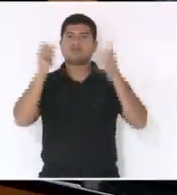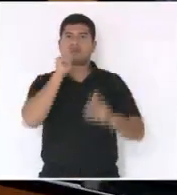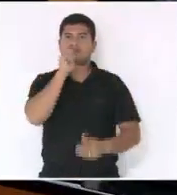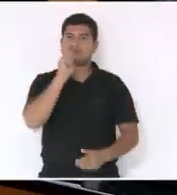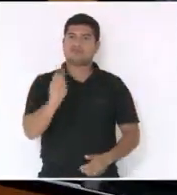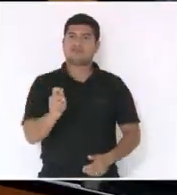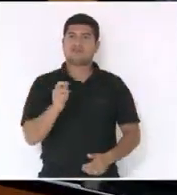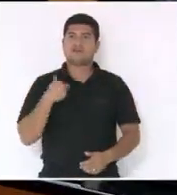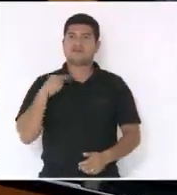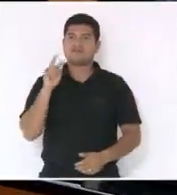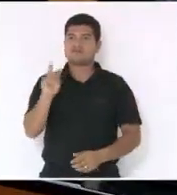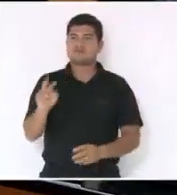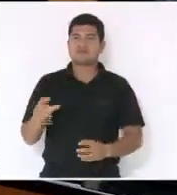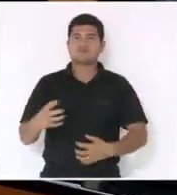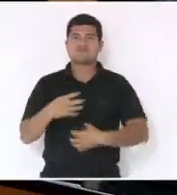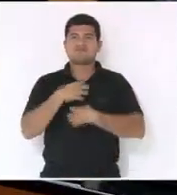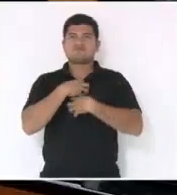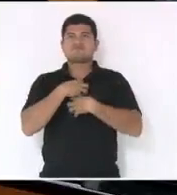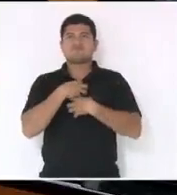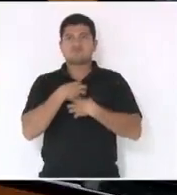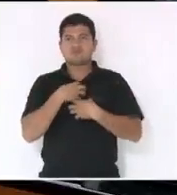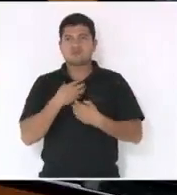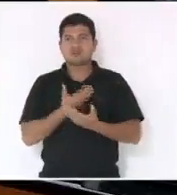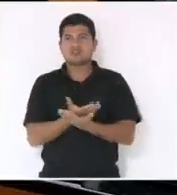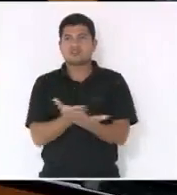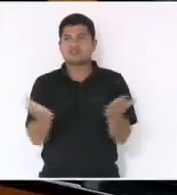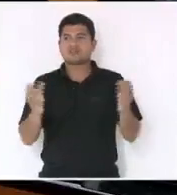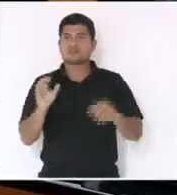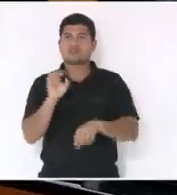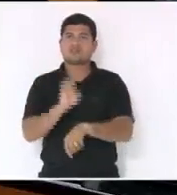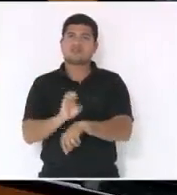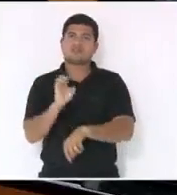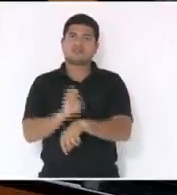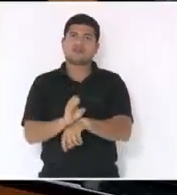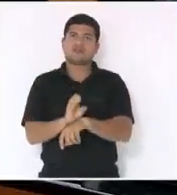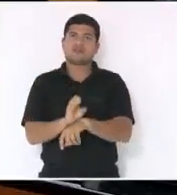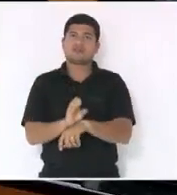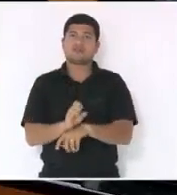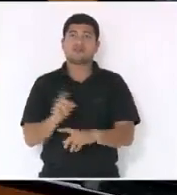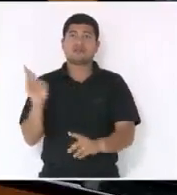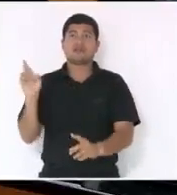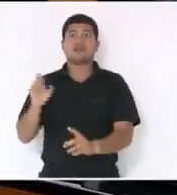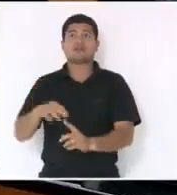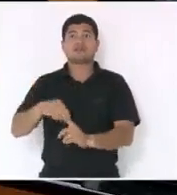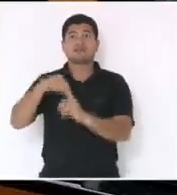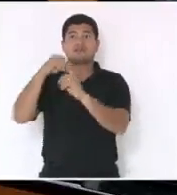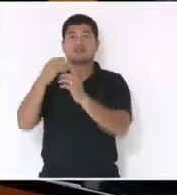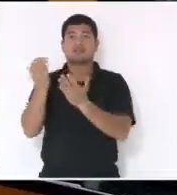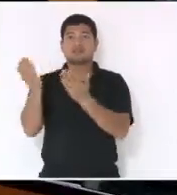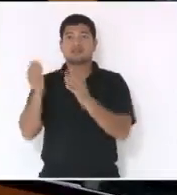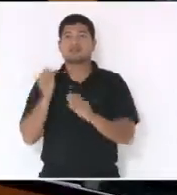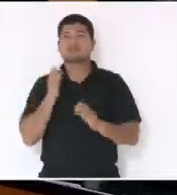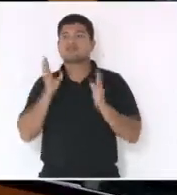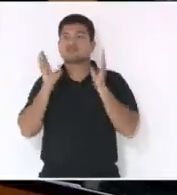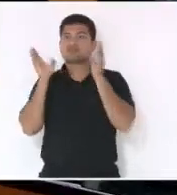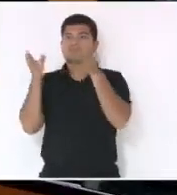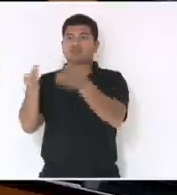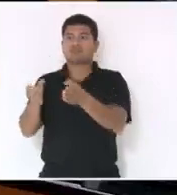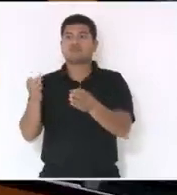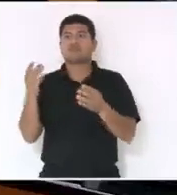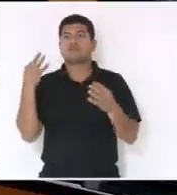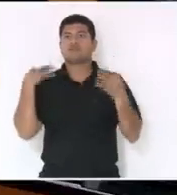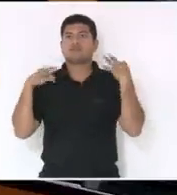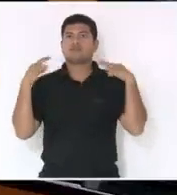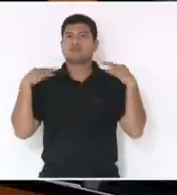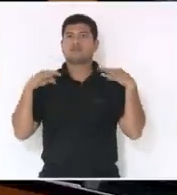sentimento aflorar em Santa Catarina e Lages se destacar por ser o grande destino turístico de todo o estado de Santa Catarina e do Brasil